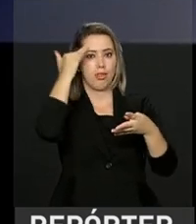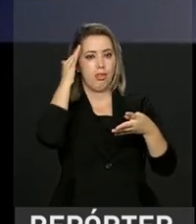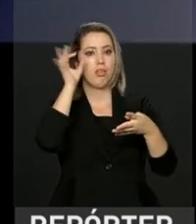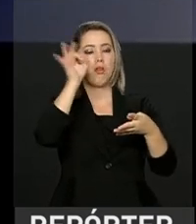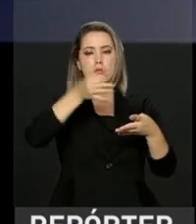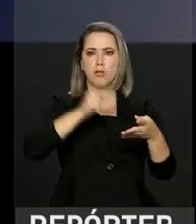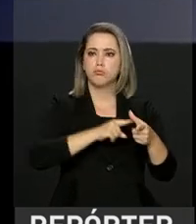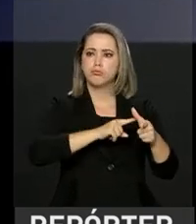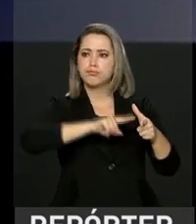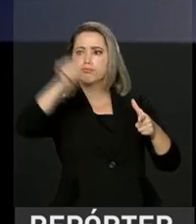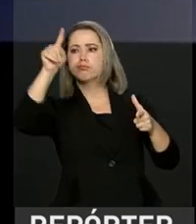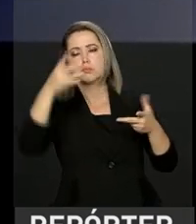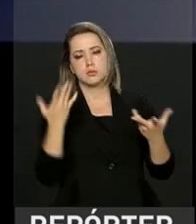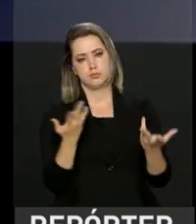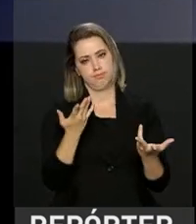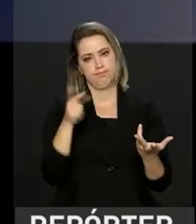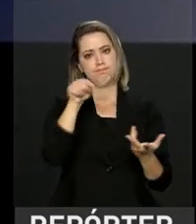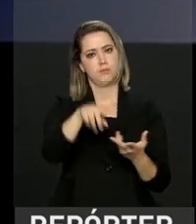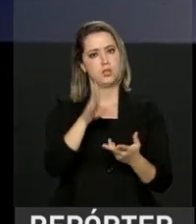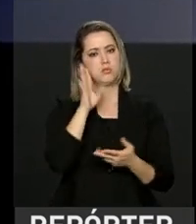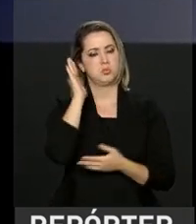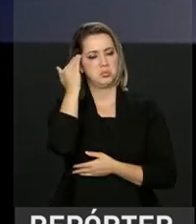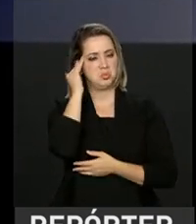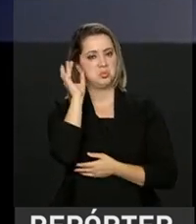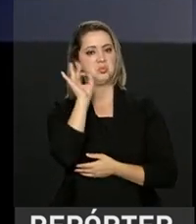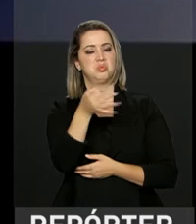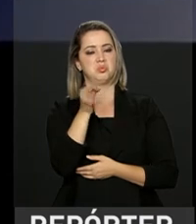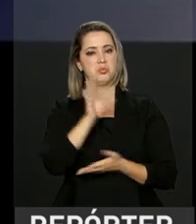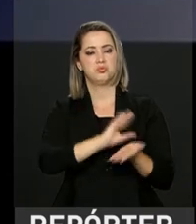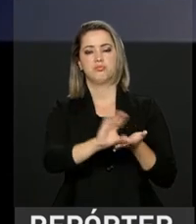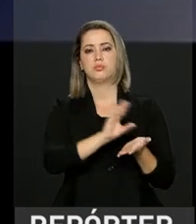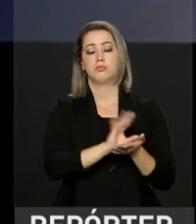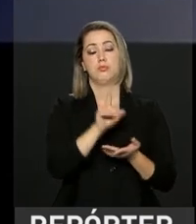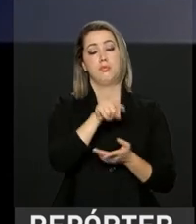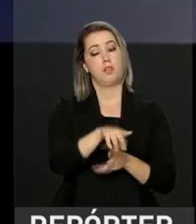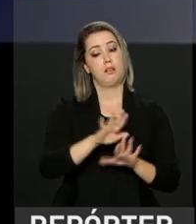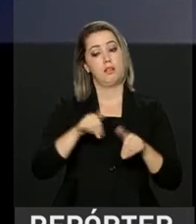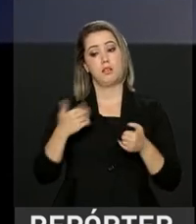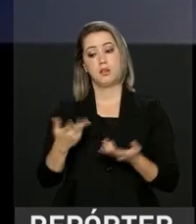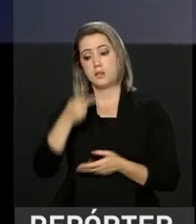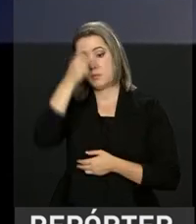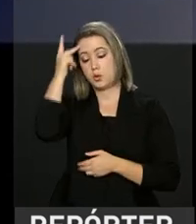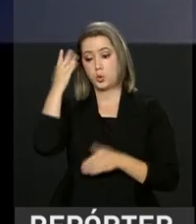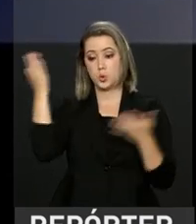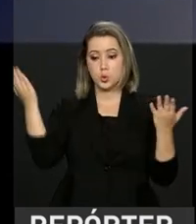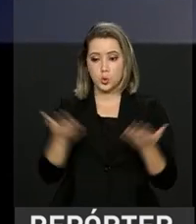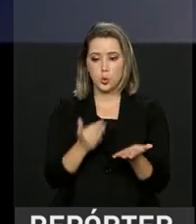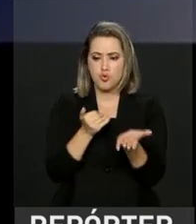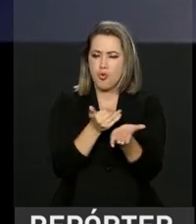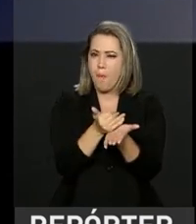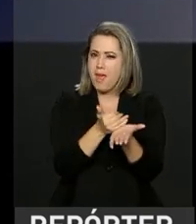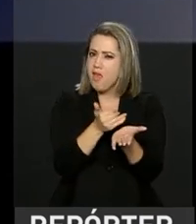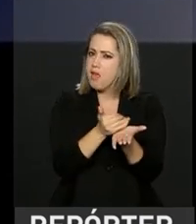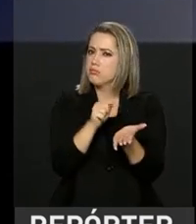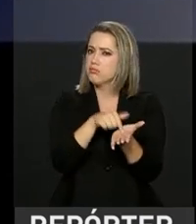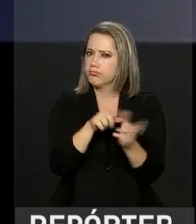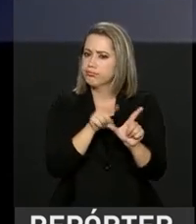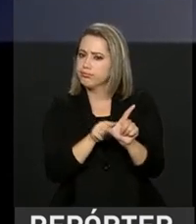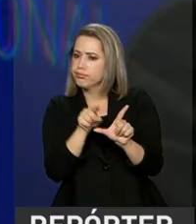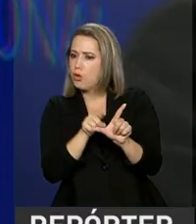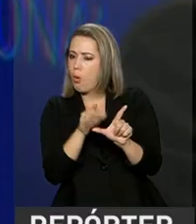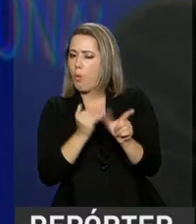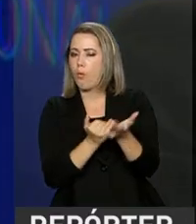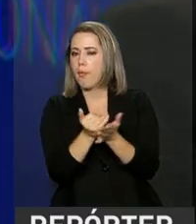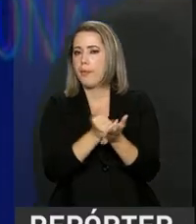entendido totalmente a mudança no Brasil, já estejam investindo. Portanto, aqueles que estiverem presentes no começo do ciclo serão